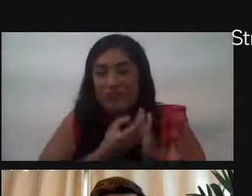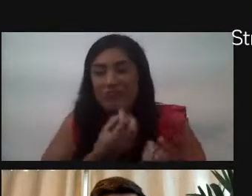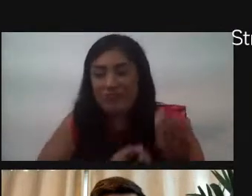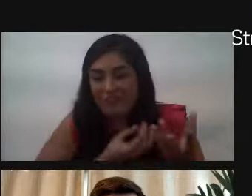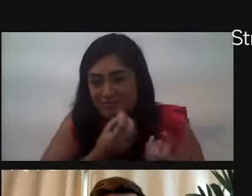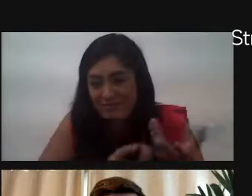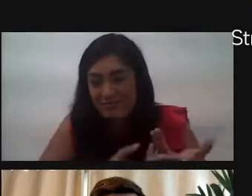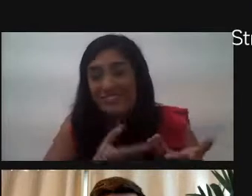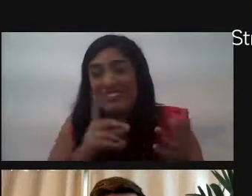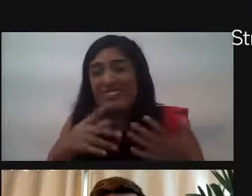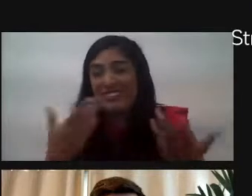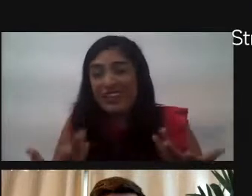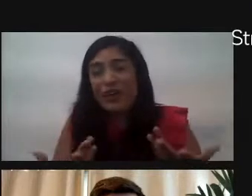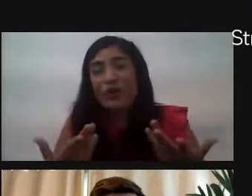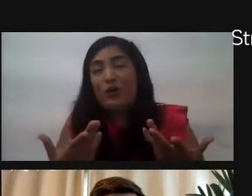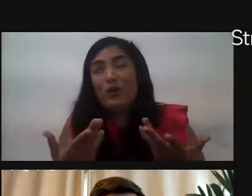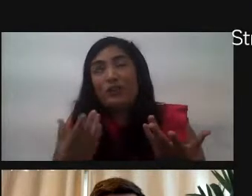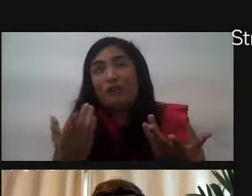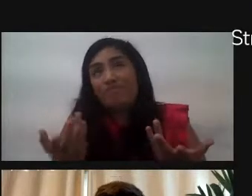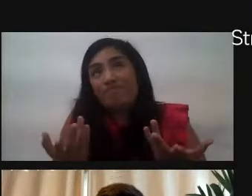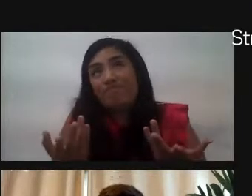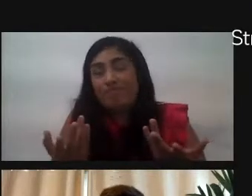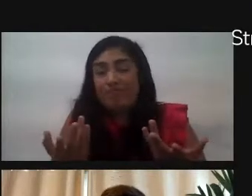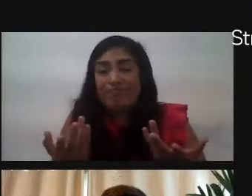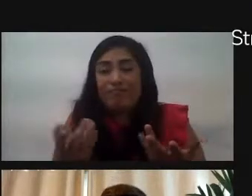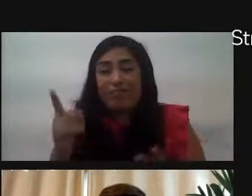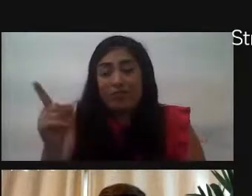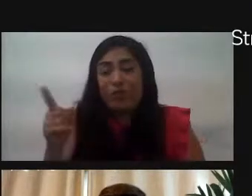Então, eu acho que com o Fernando Pessoa,